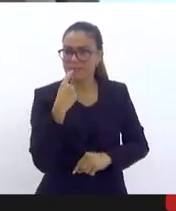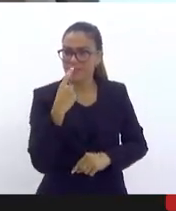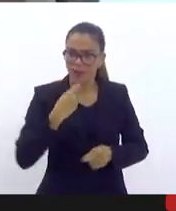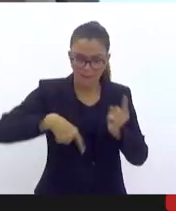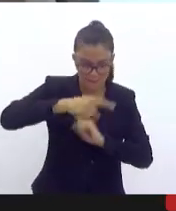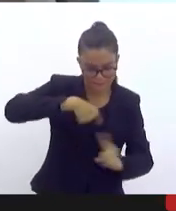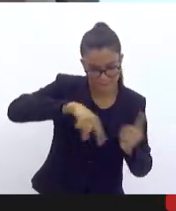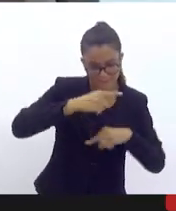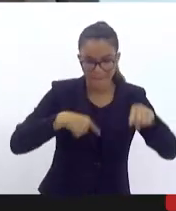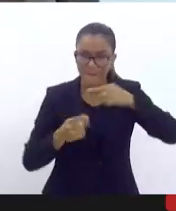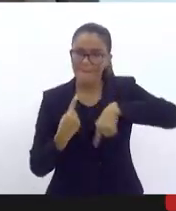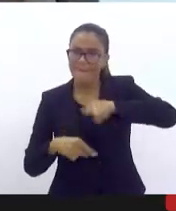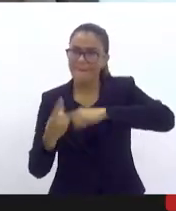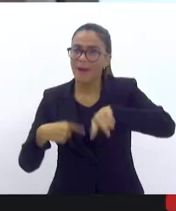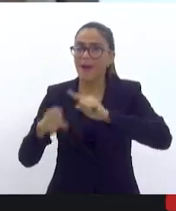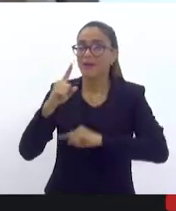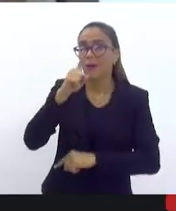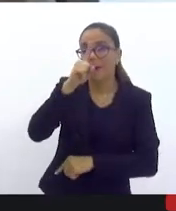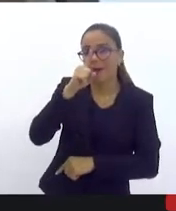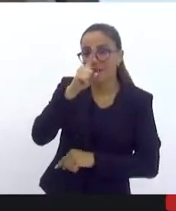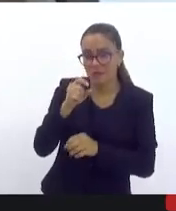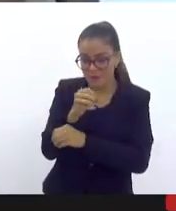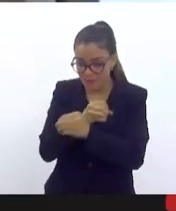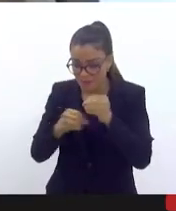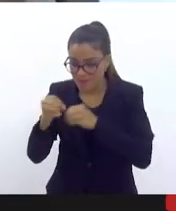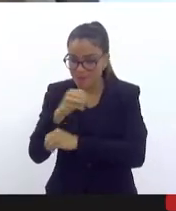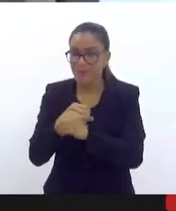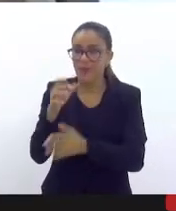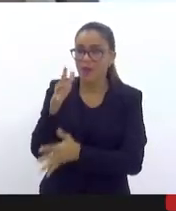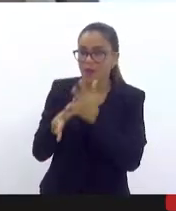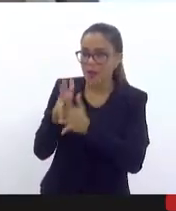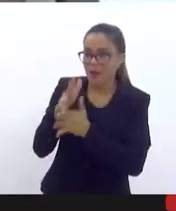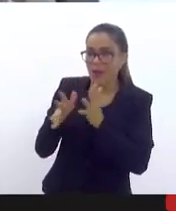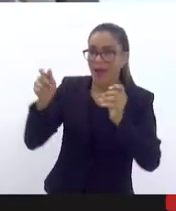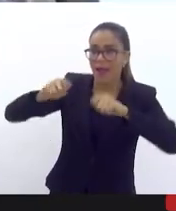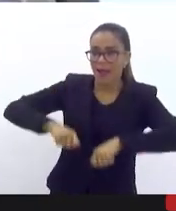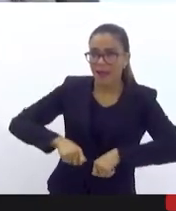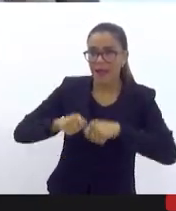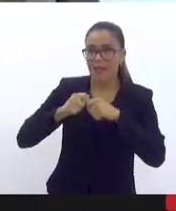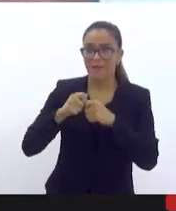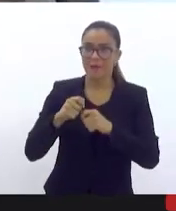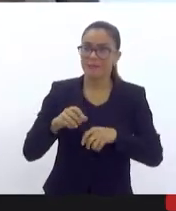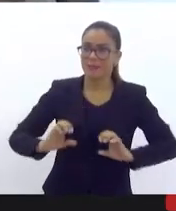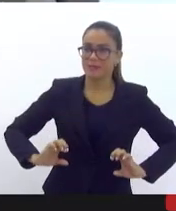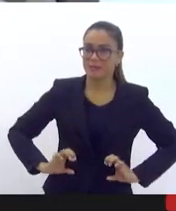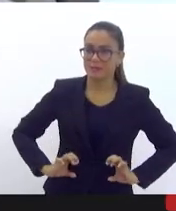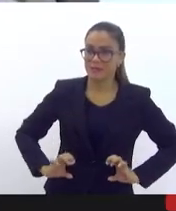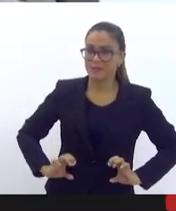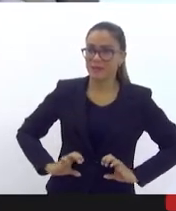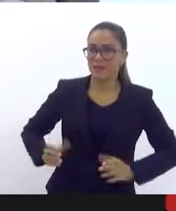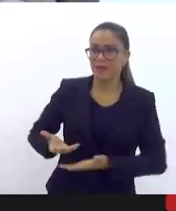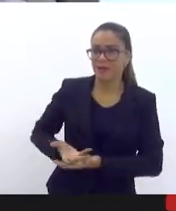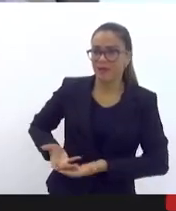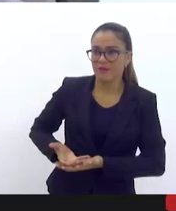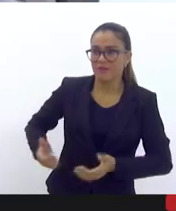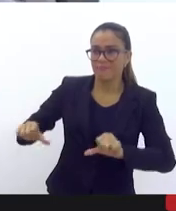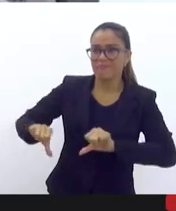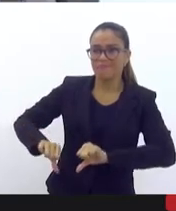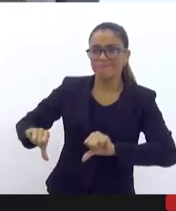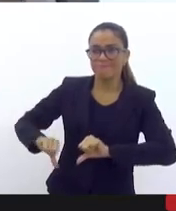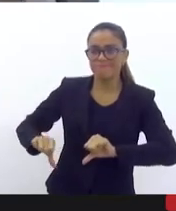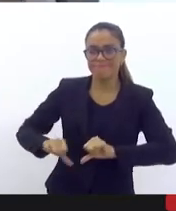então um risco dessas moléculas aumentadas comprometerem a nossa capacidade dos nossos rins em fazer uma filtração adequada